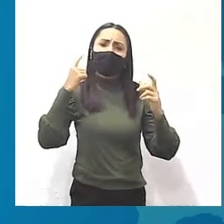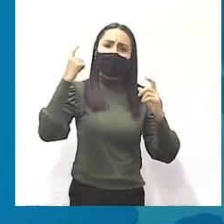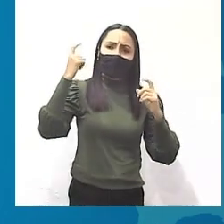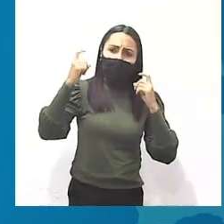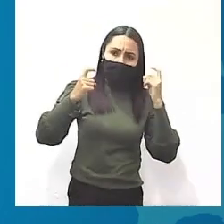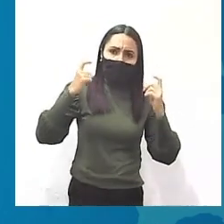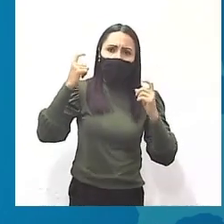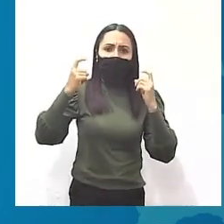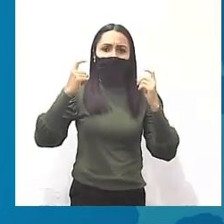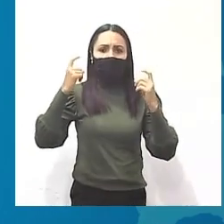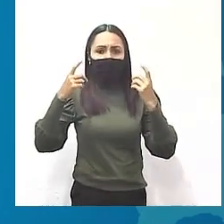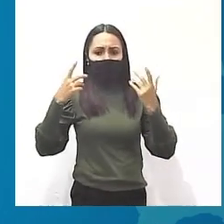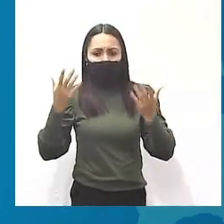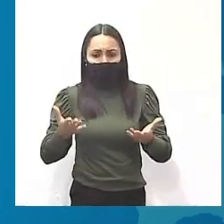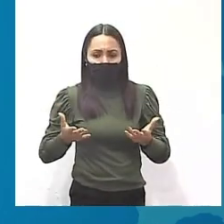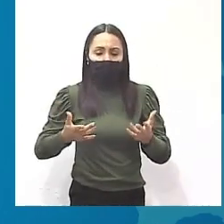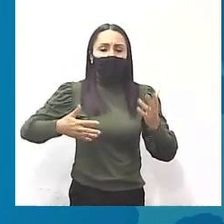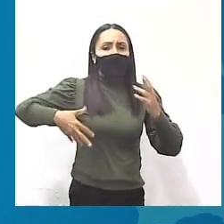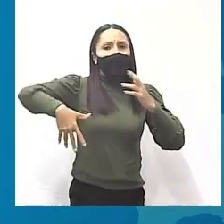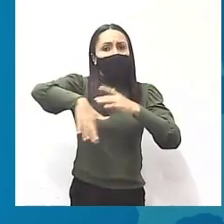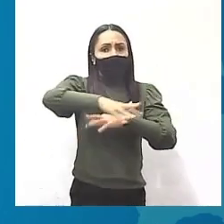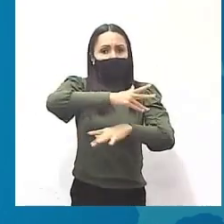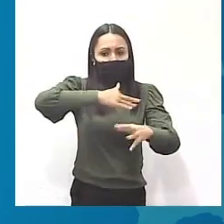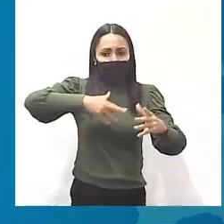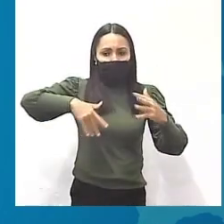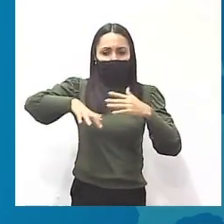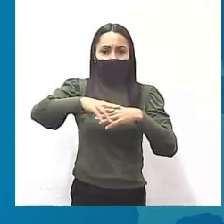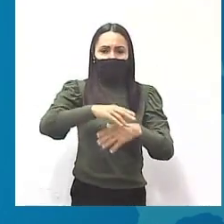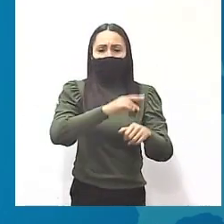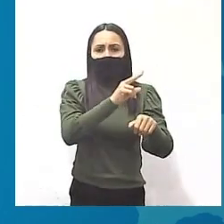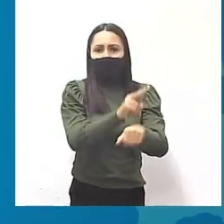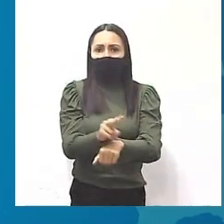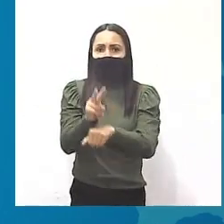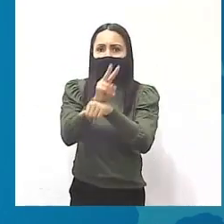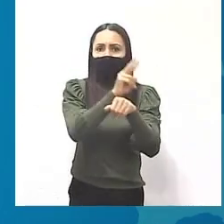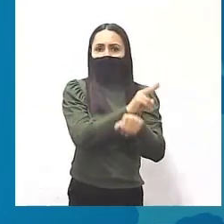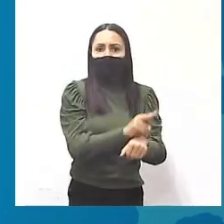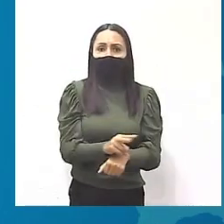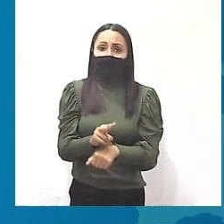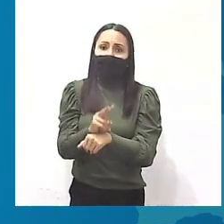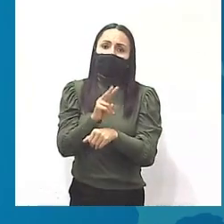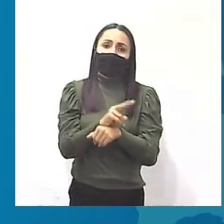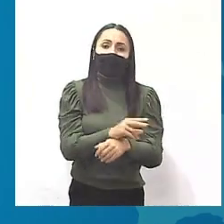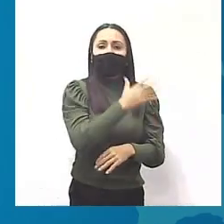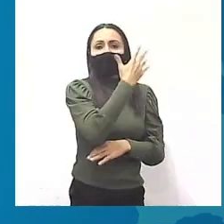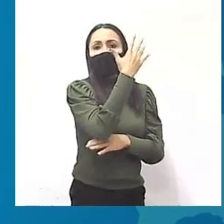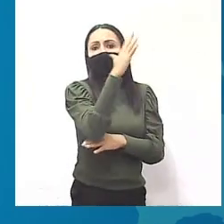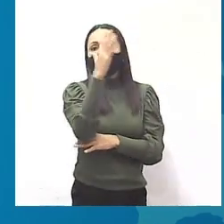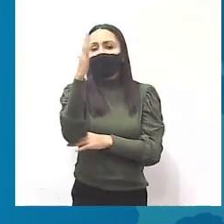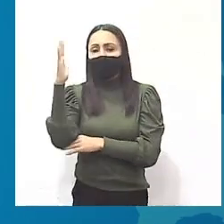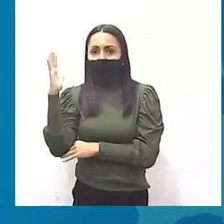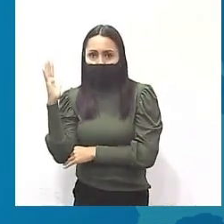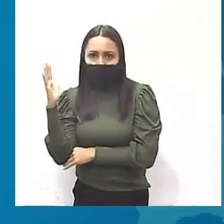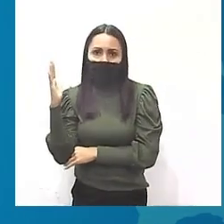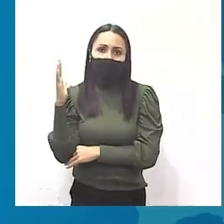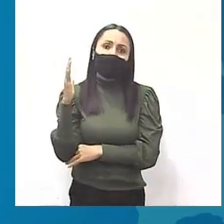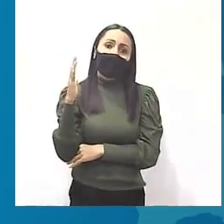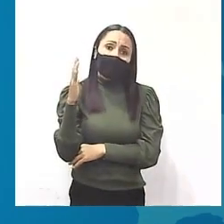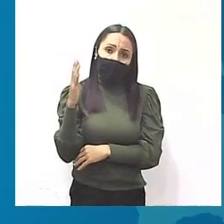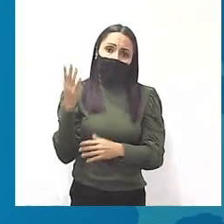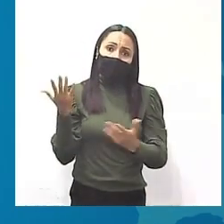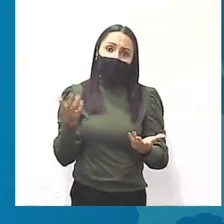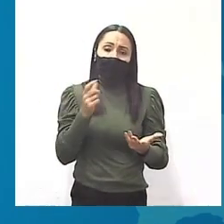ter ali na urbanização, de conservar, de preservar a área verde que ainda